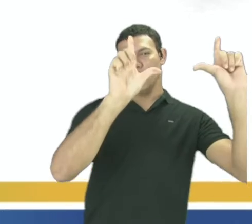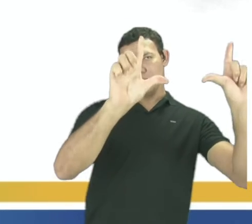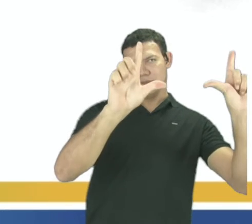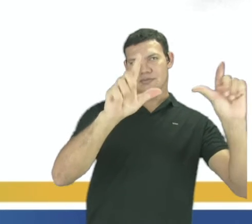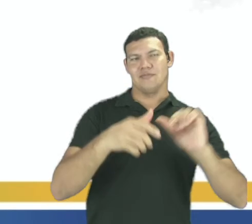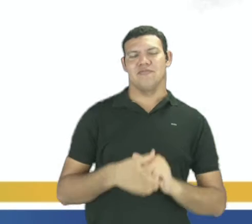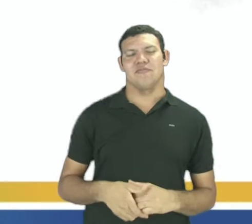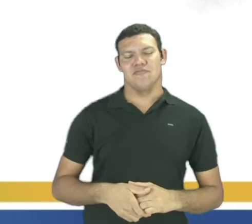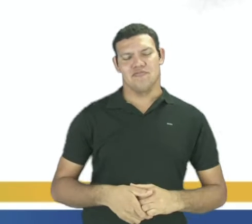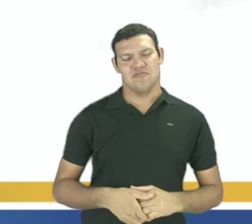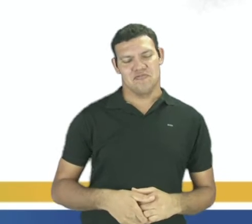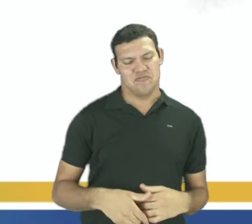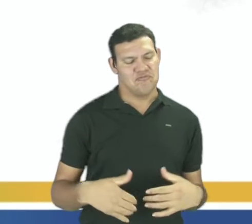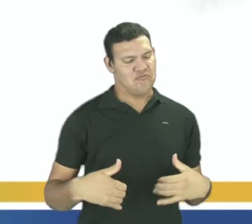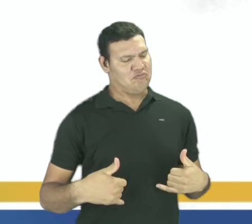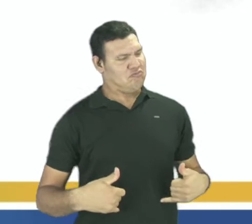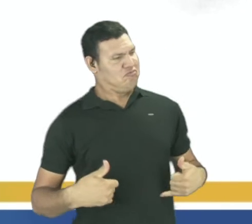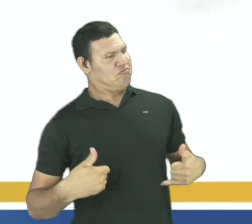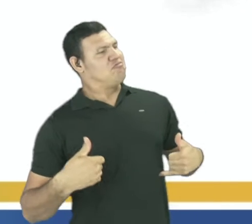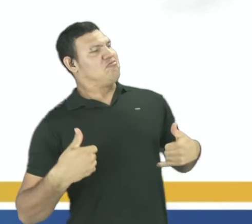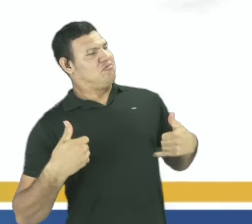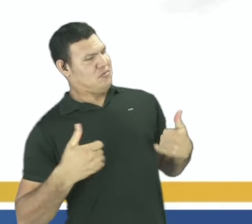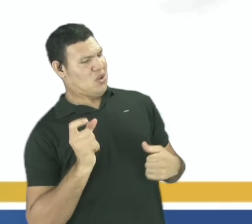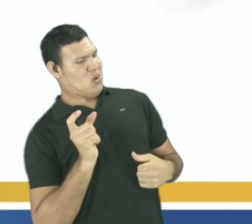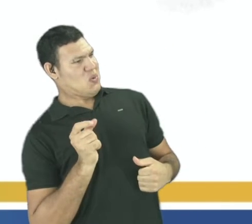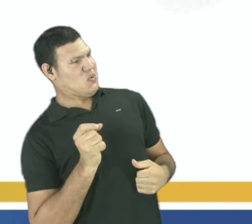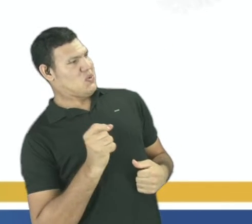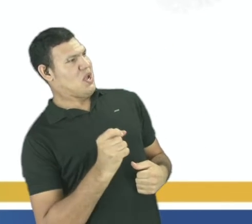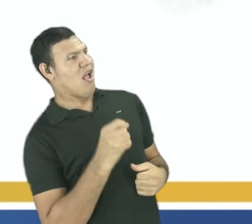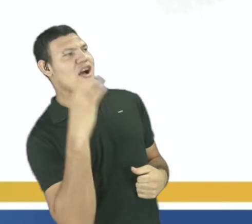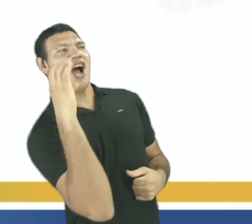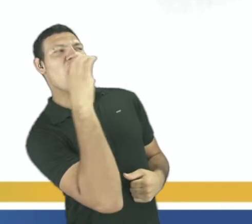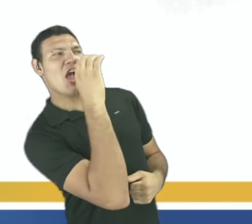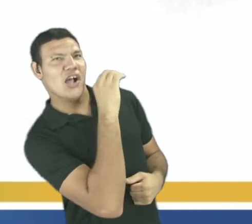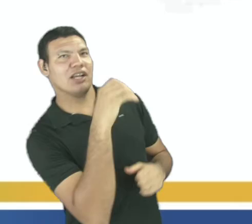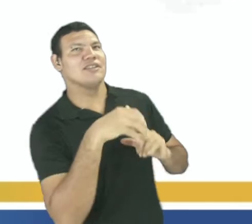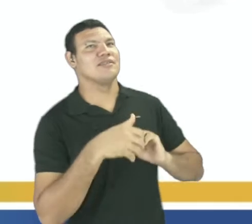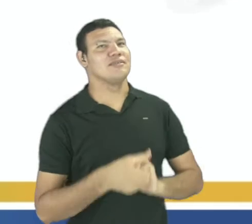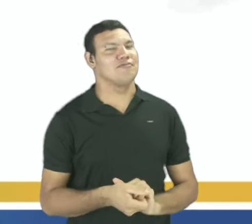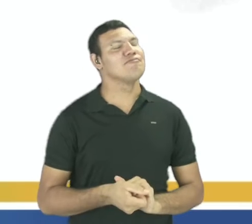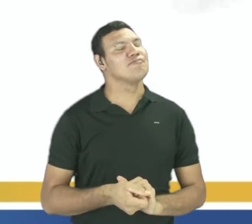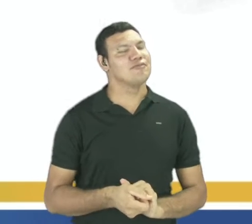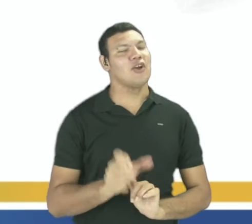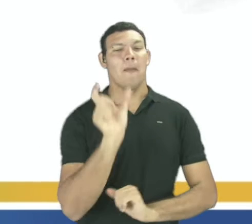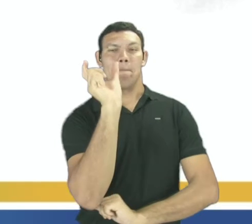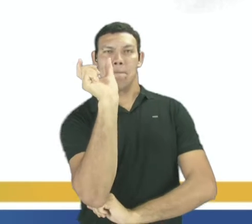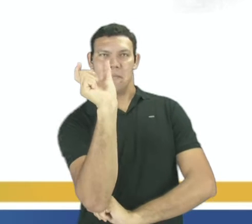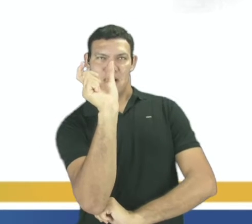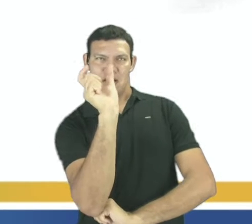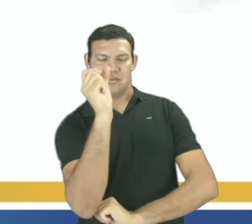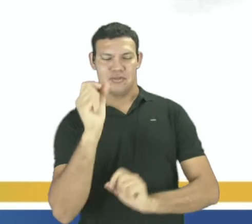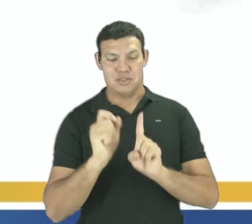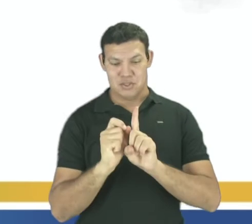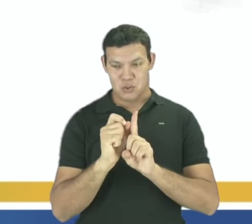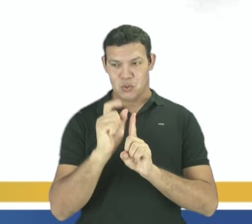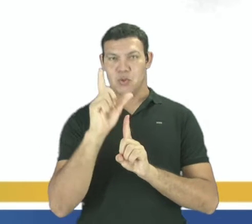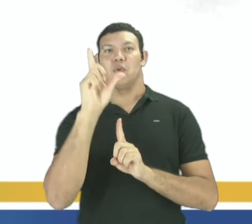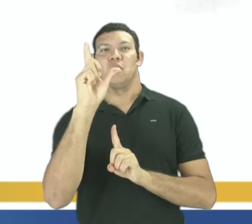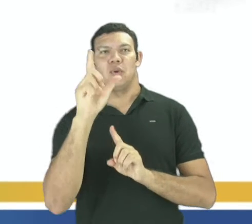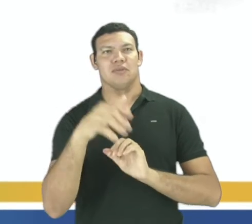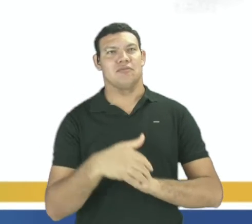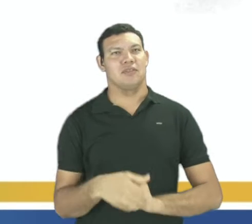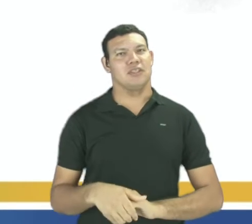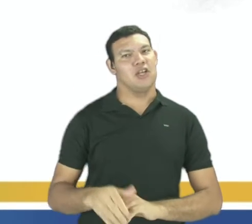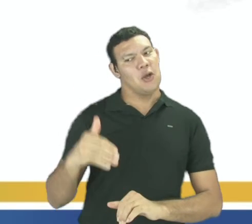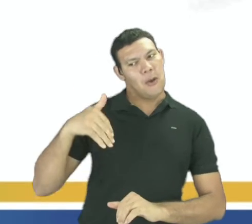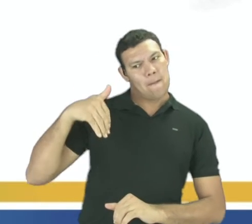ela se gaba de ser a criatura mais veloz do mundo. Assim, usa de uma locução adverbial de intensidade,